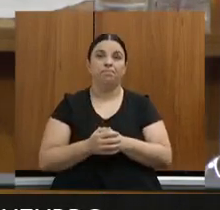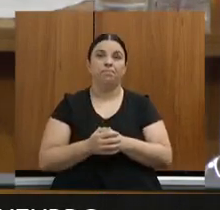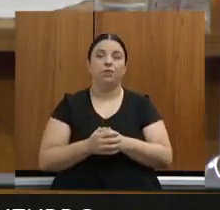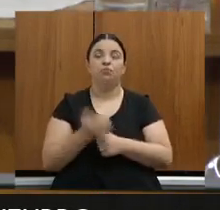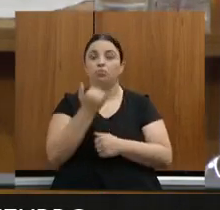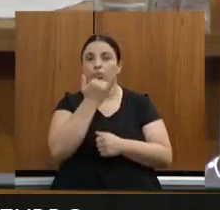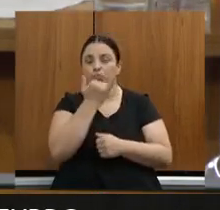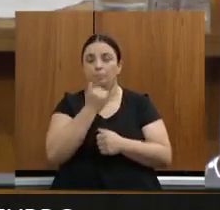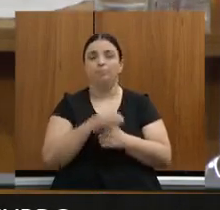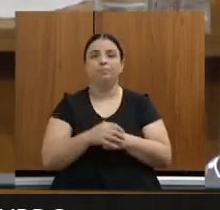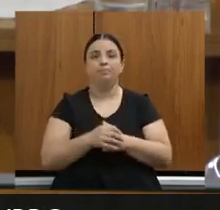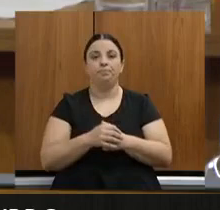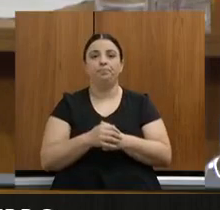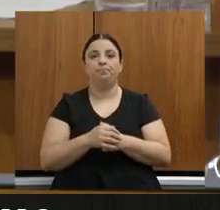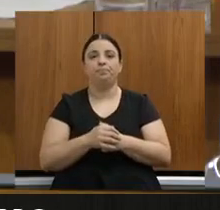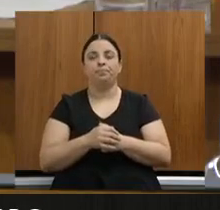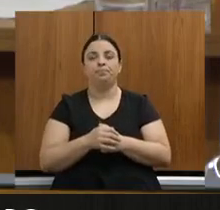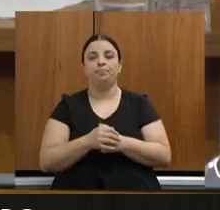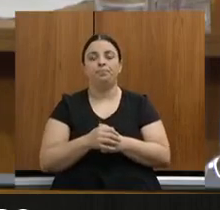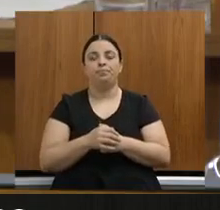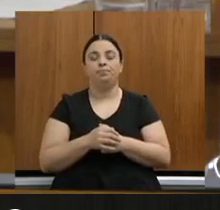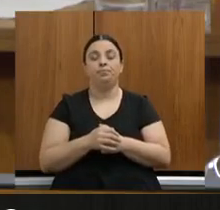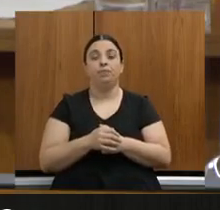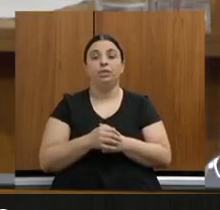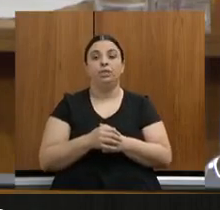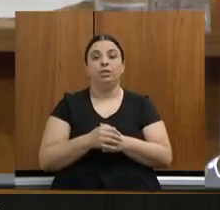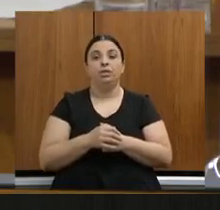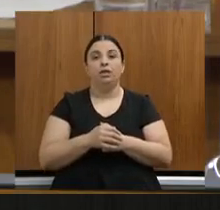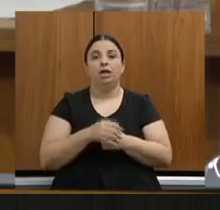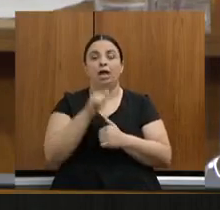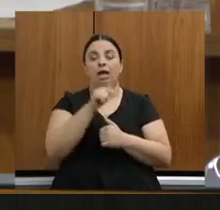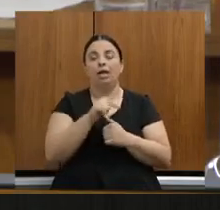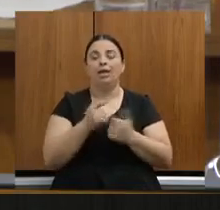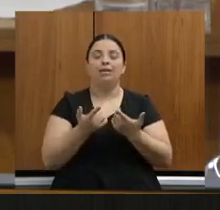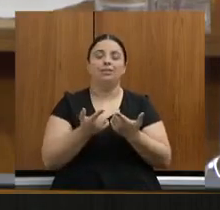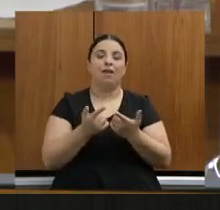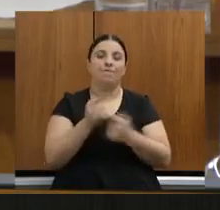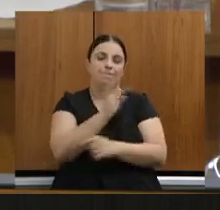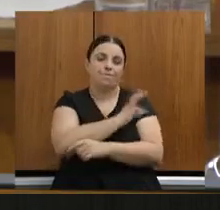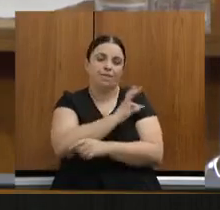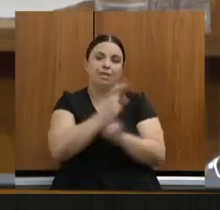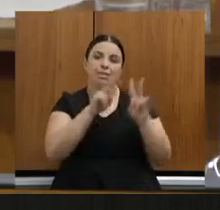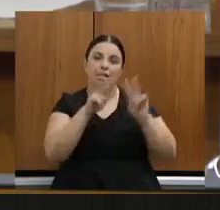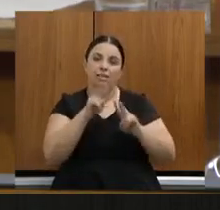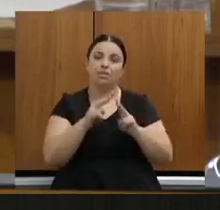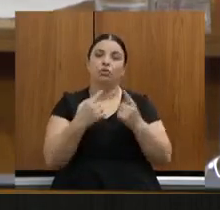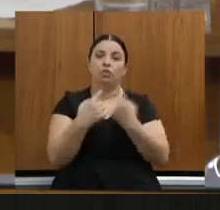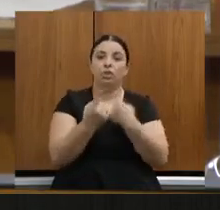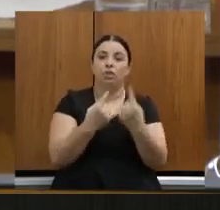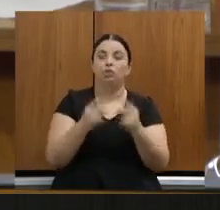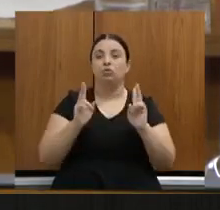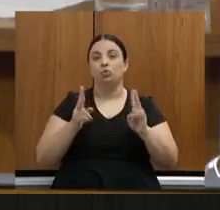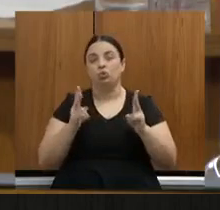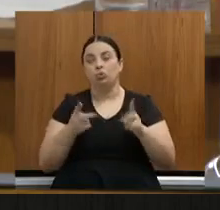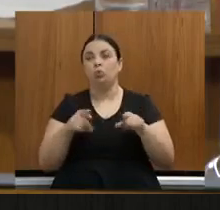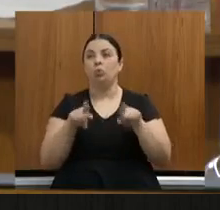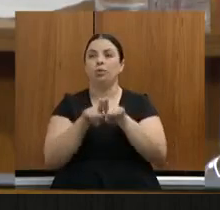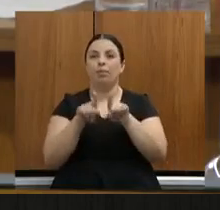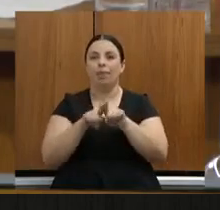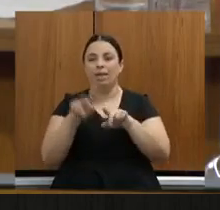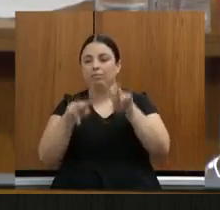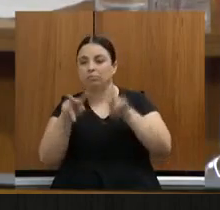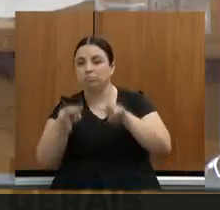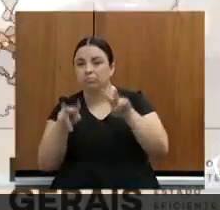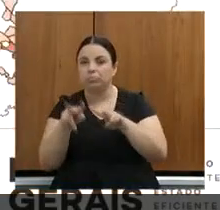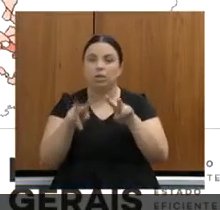desculpa a fiscalização as fiscalizações de trânsito continua assim como as inspeções produtos de origem animal